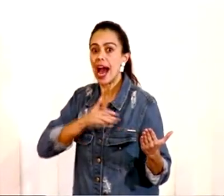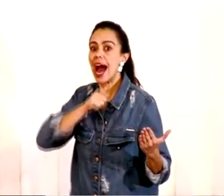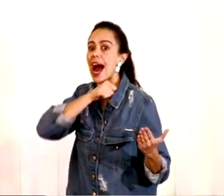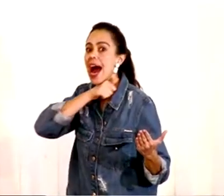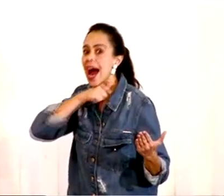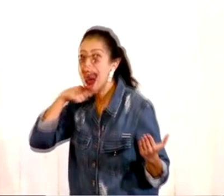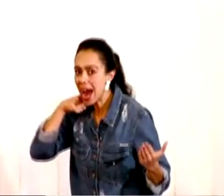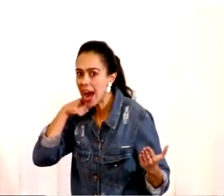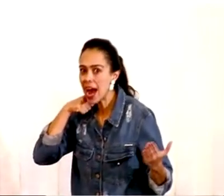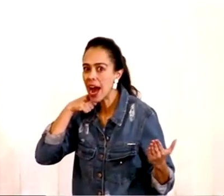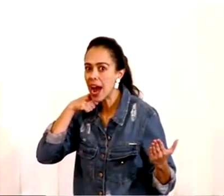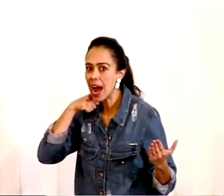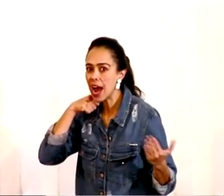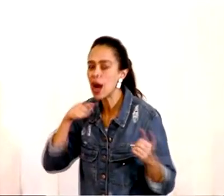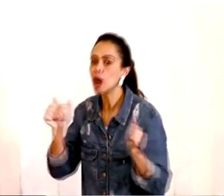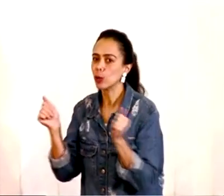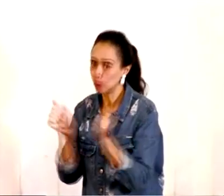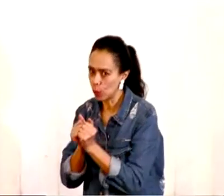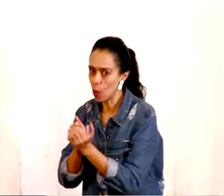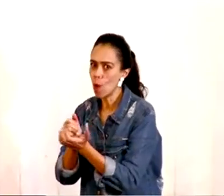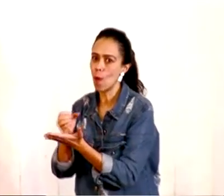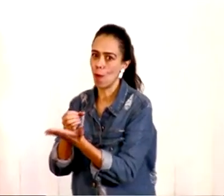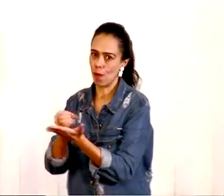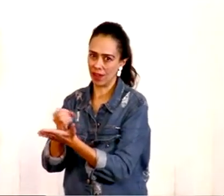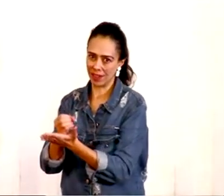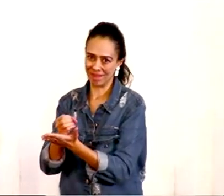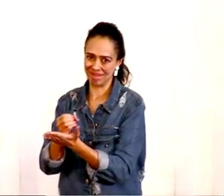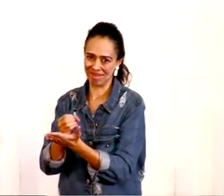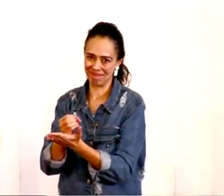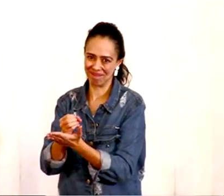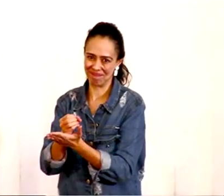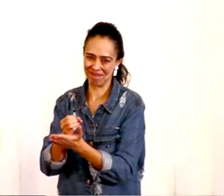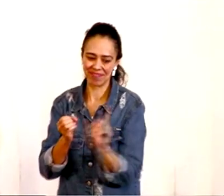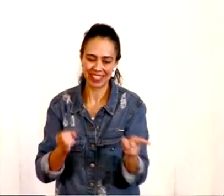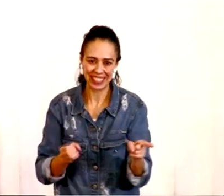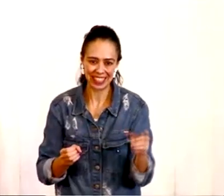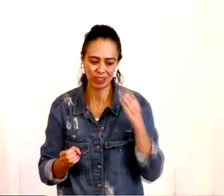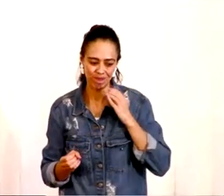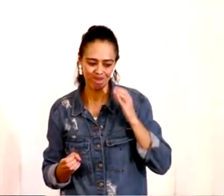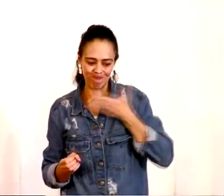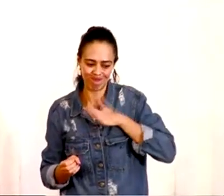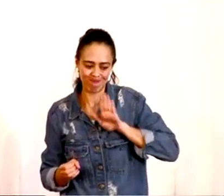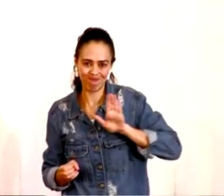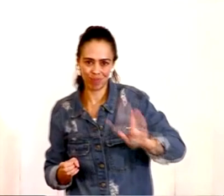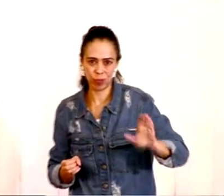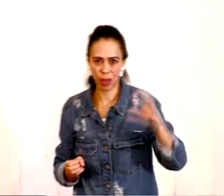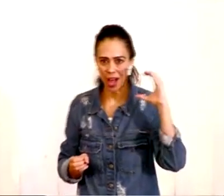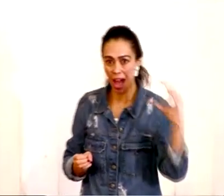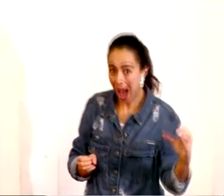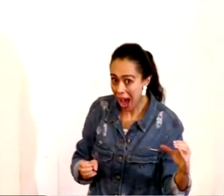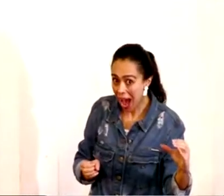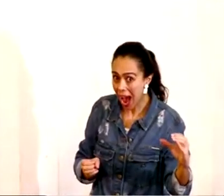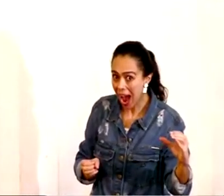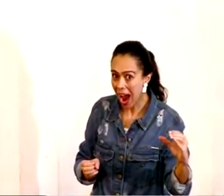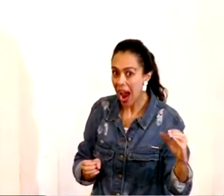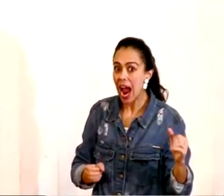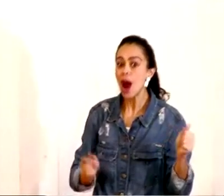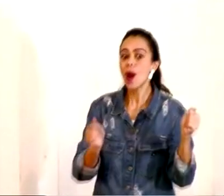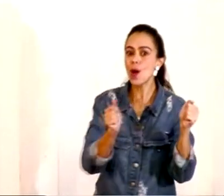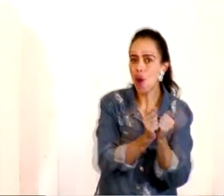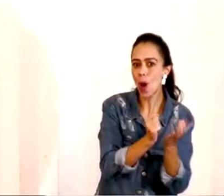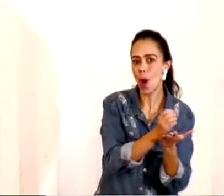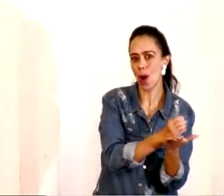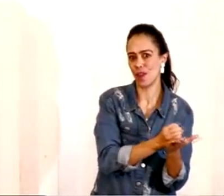Abel agradou o Senhor, não só porque ele deu da primícia, mas porque ele revelou ao dar da primícia